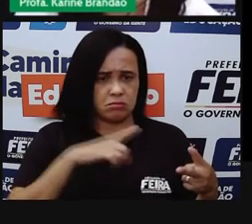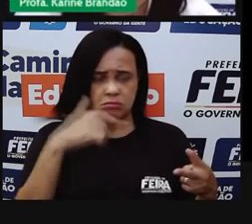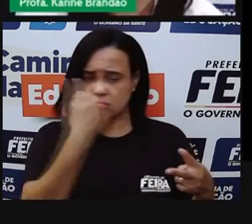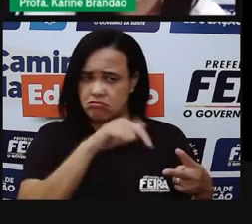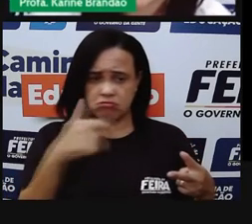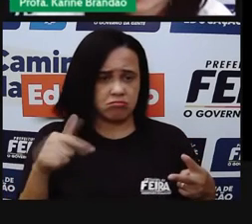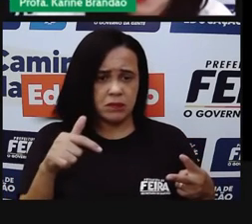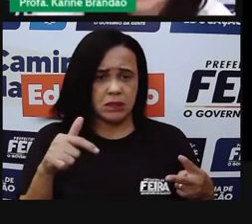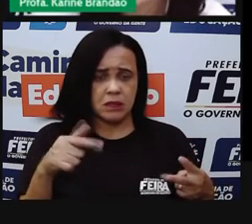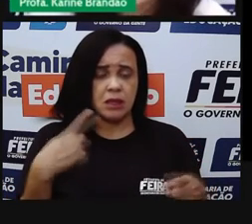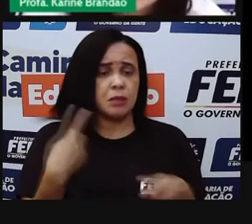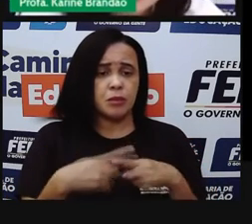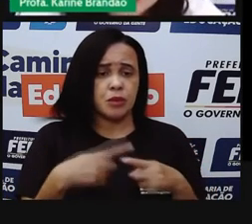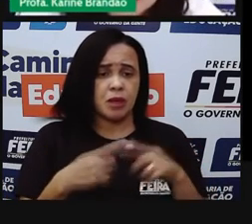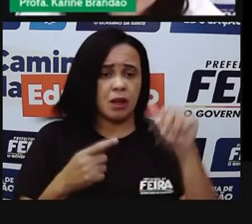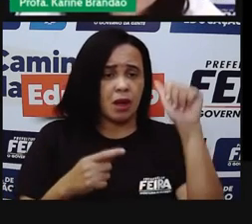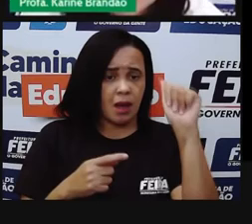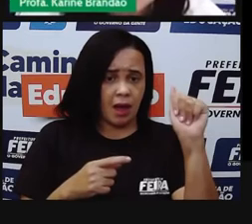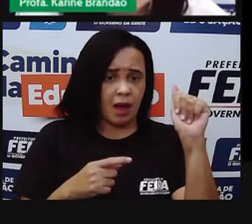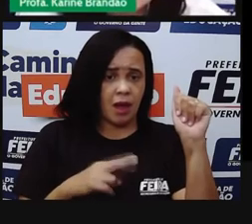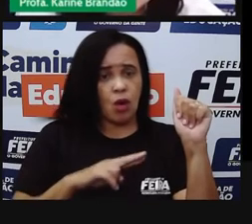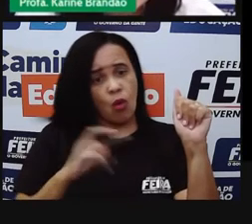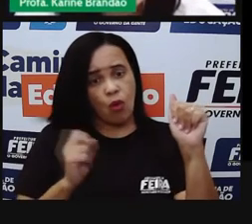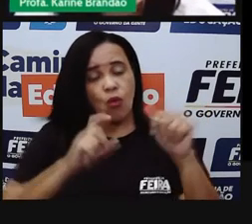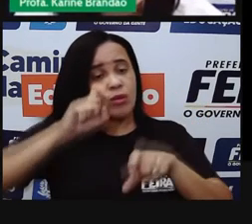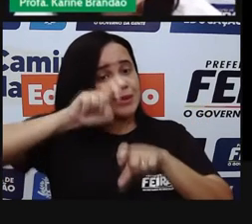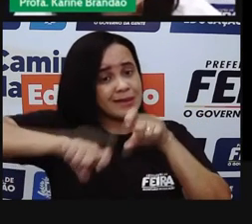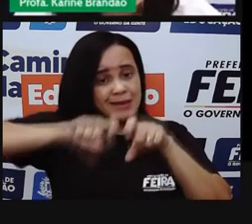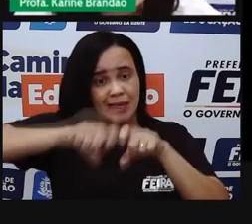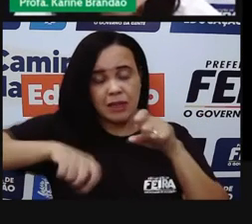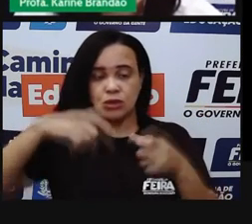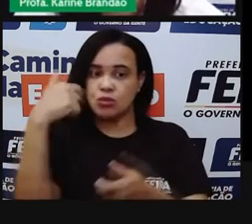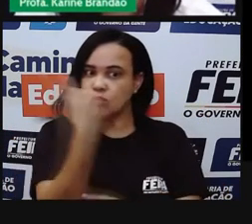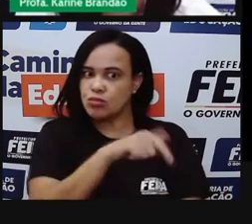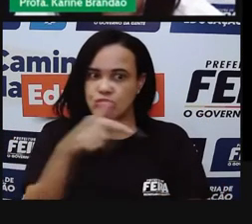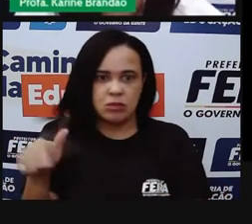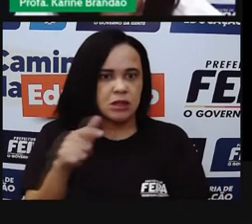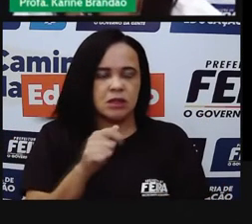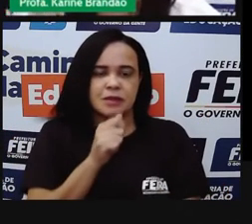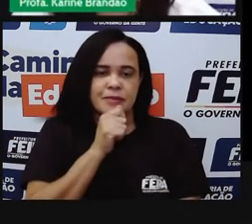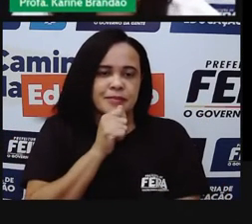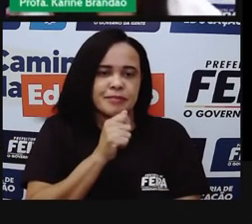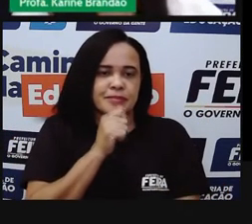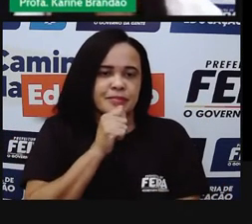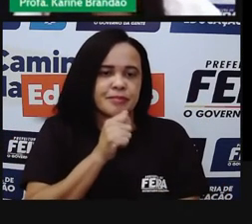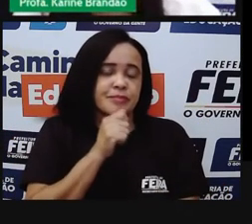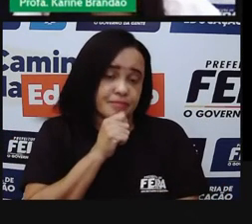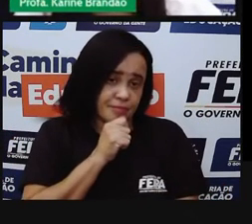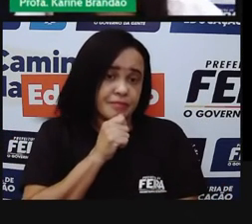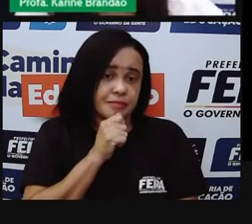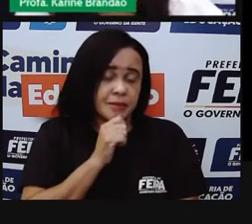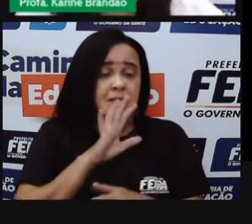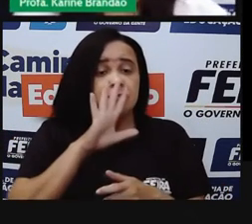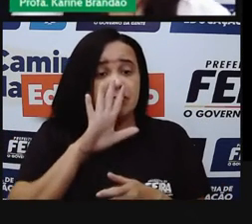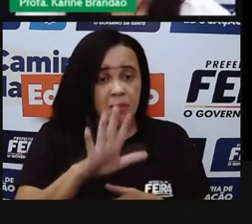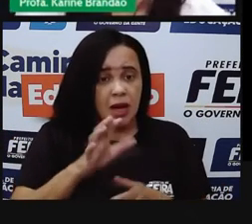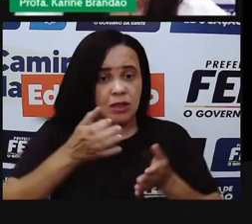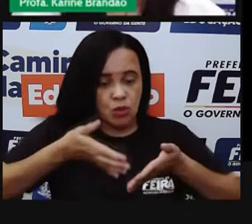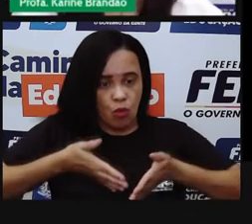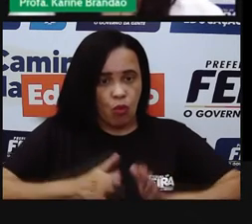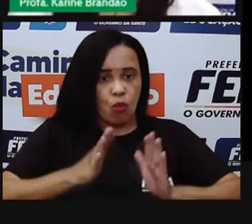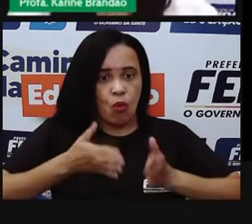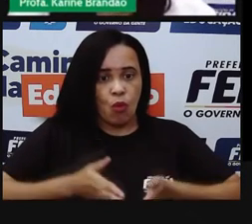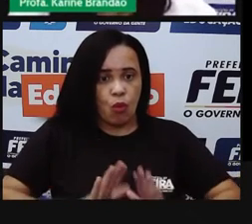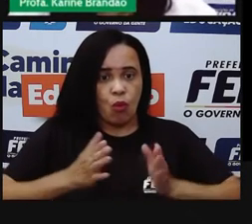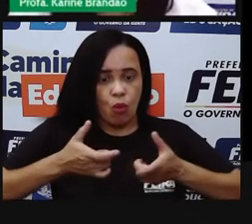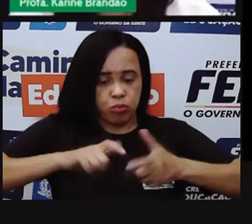reprodução assexuada, sem gametas. Mas o que está acontecendo aqui? A gente está gerando indivíduos idênticos, certo? A gente